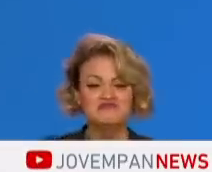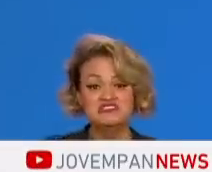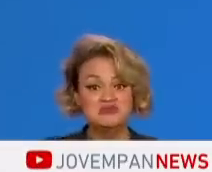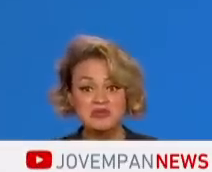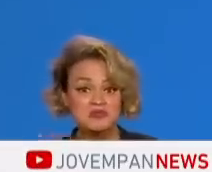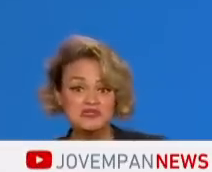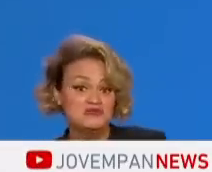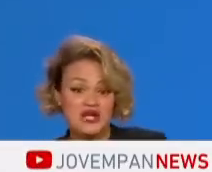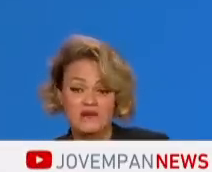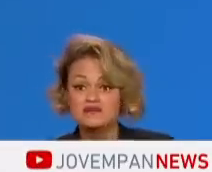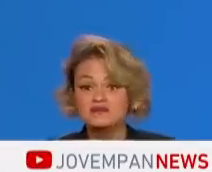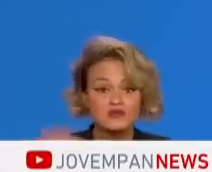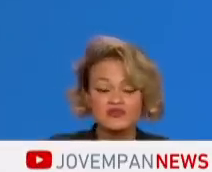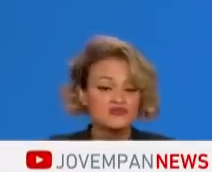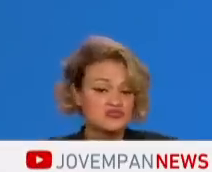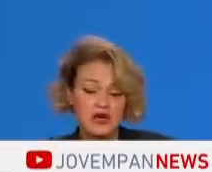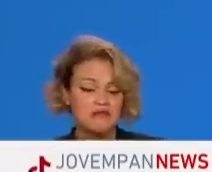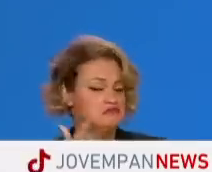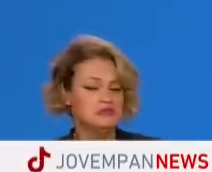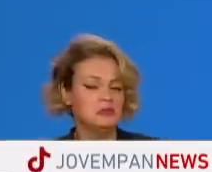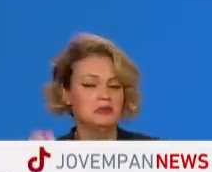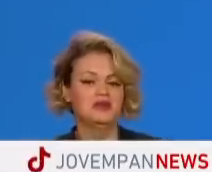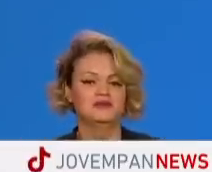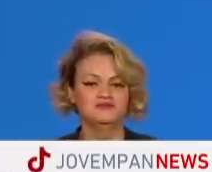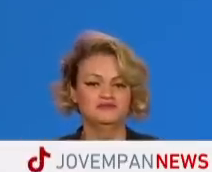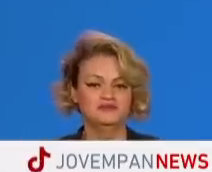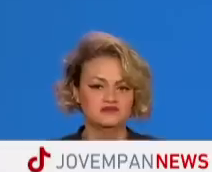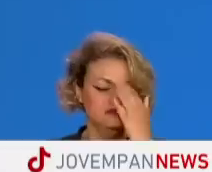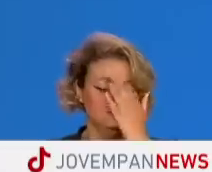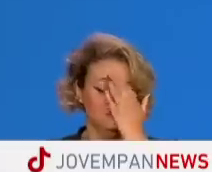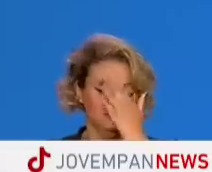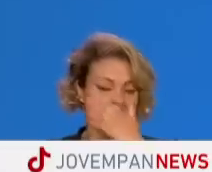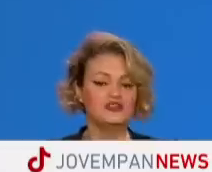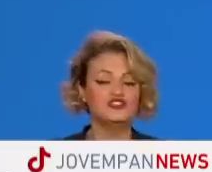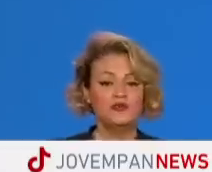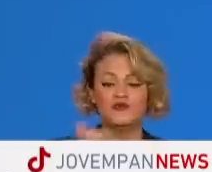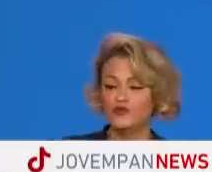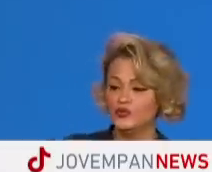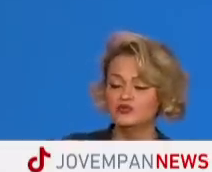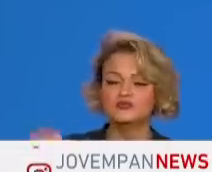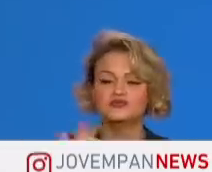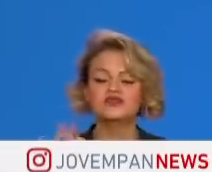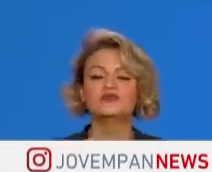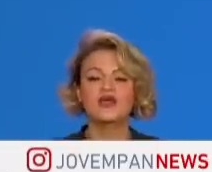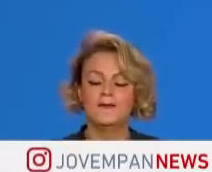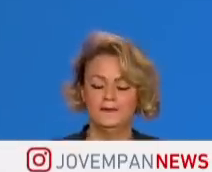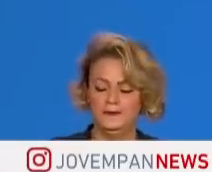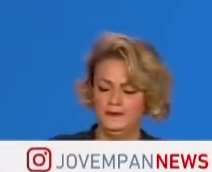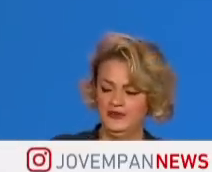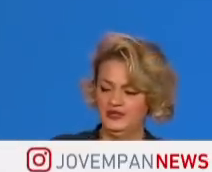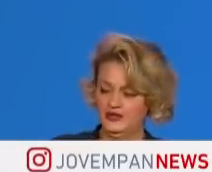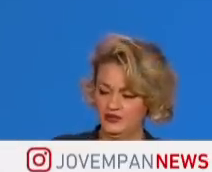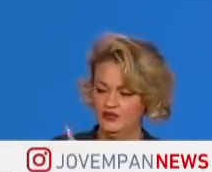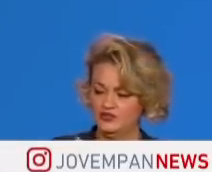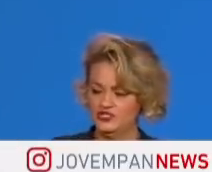100%. Não tem problema. Nós aprovamos 12% de biodiesel para ser colocado no